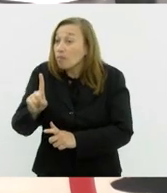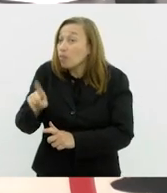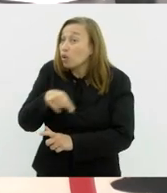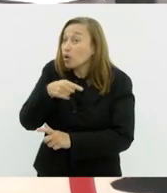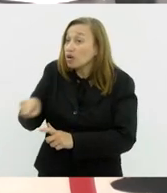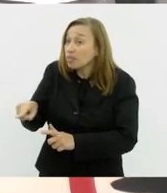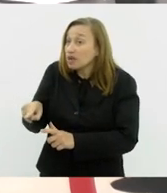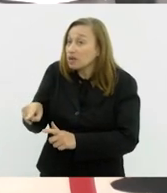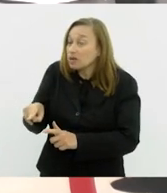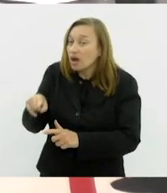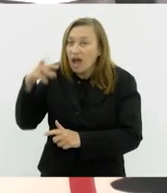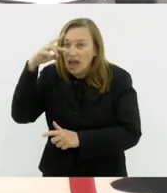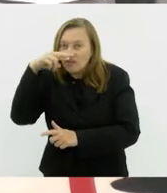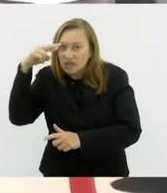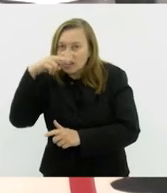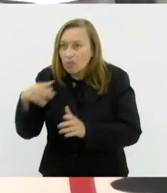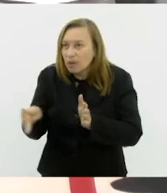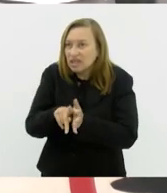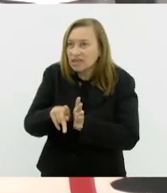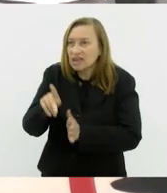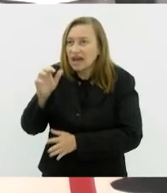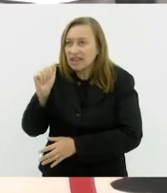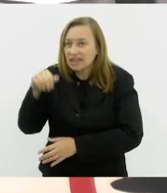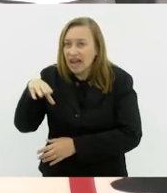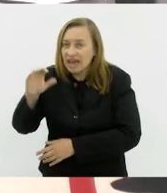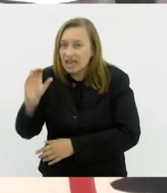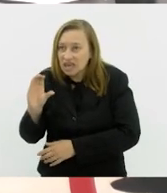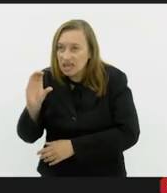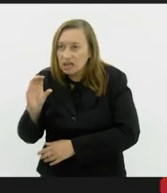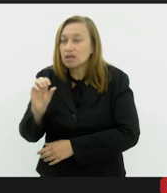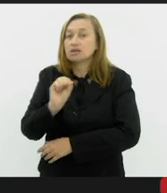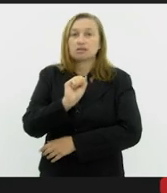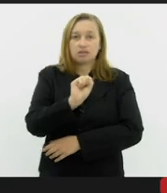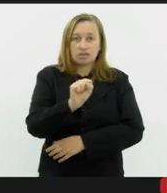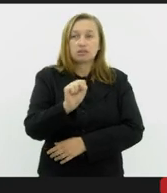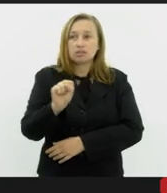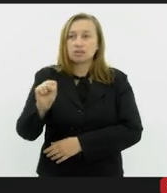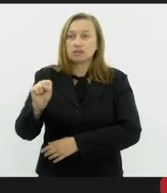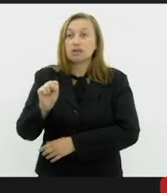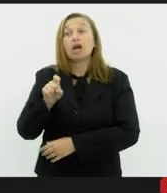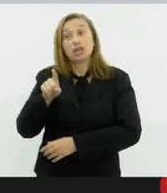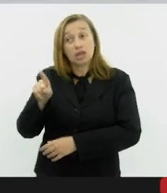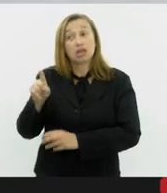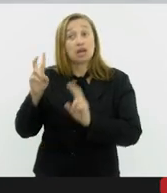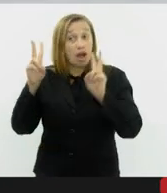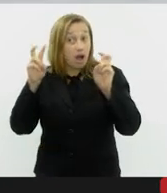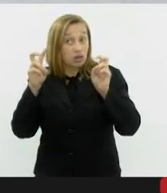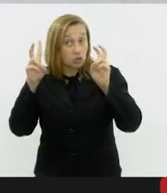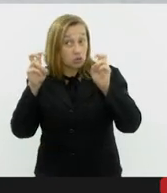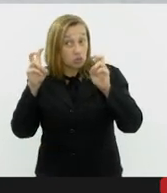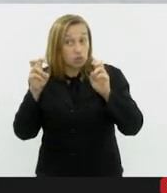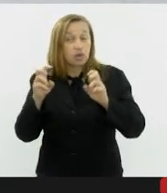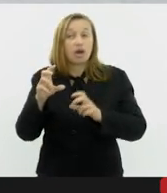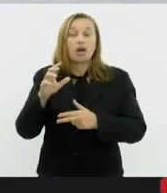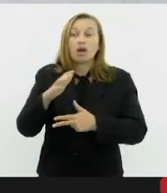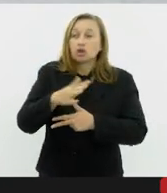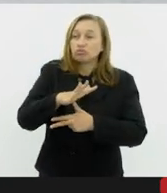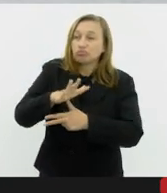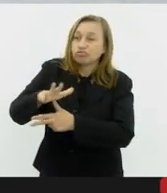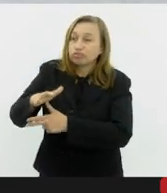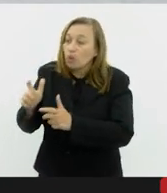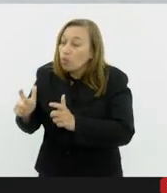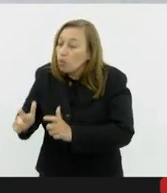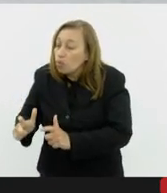a fiscalização é da ANAC? Não é da ANAC. Sim, nesses casos de um heliponto, um